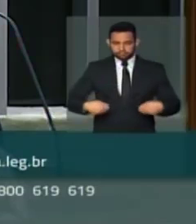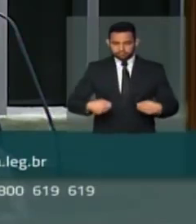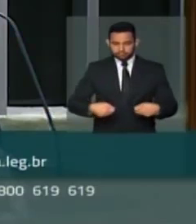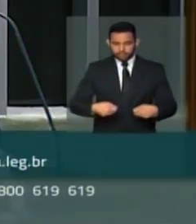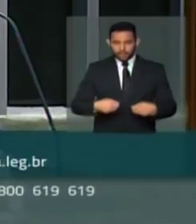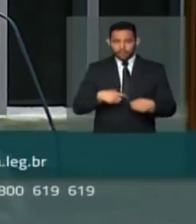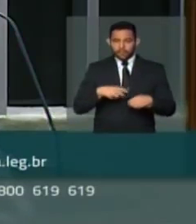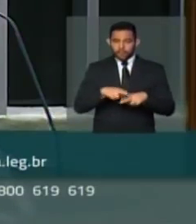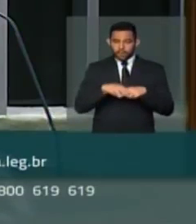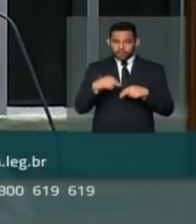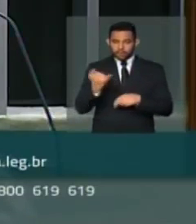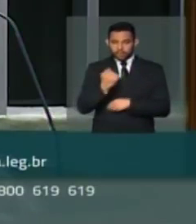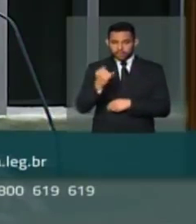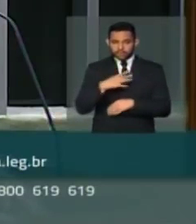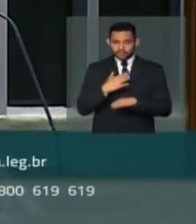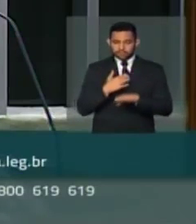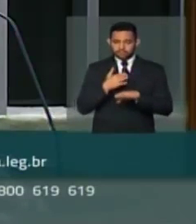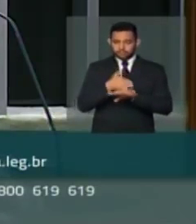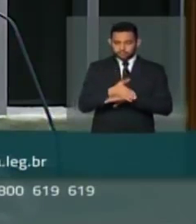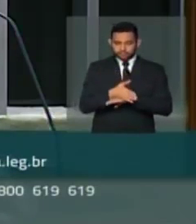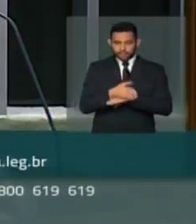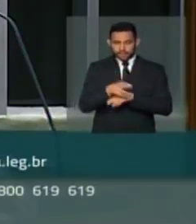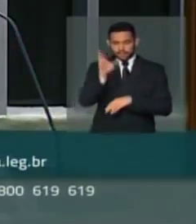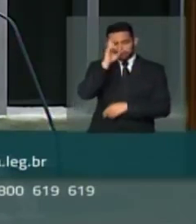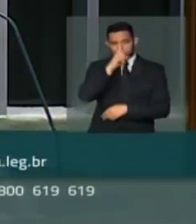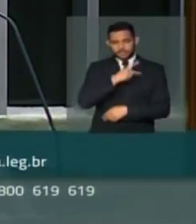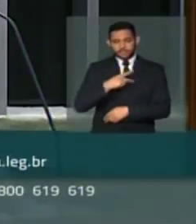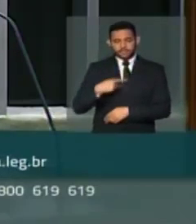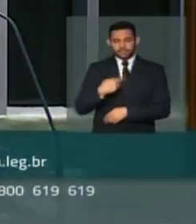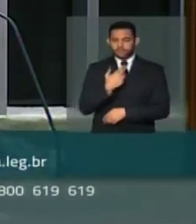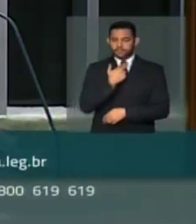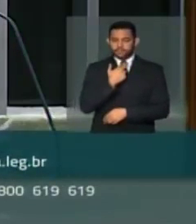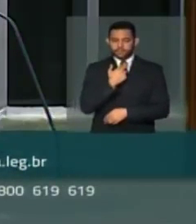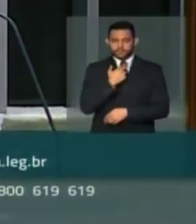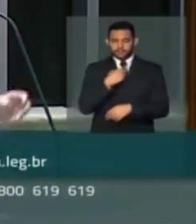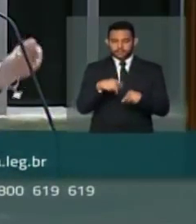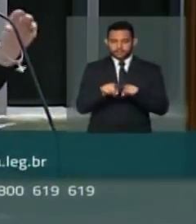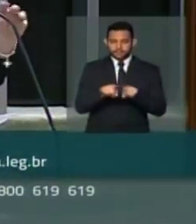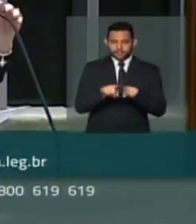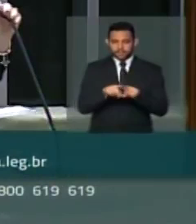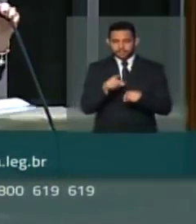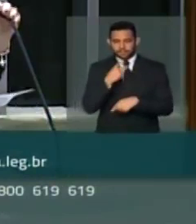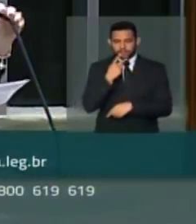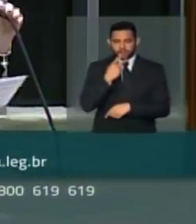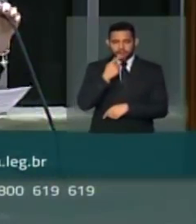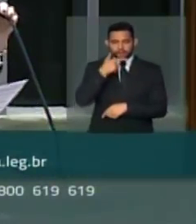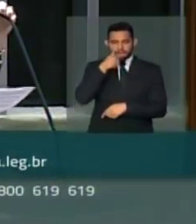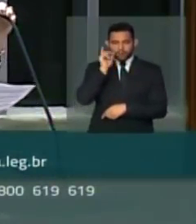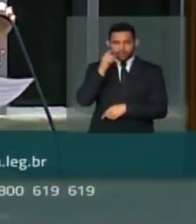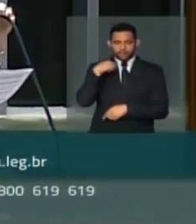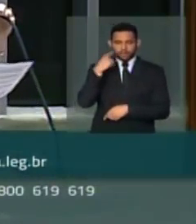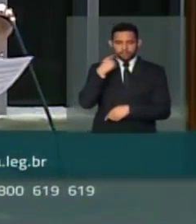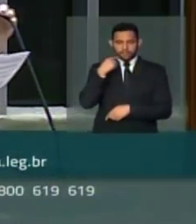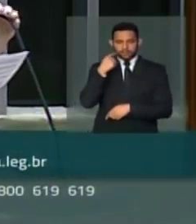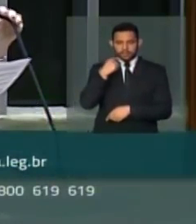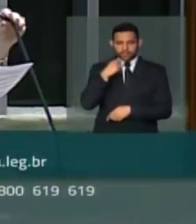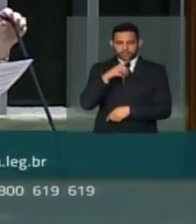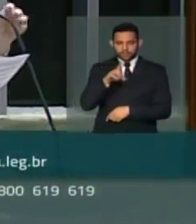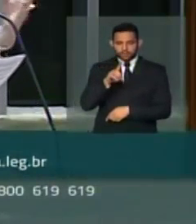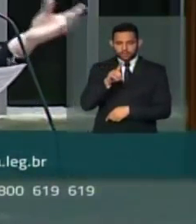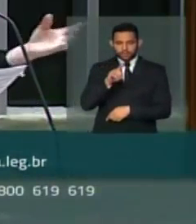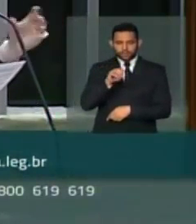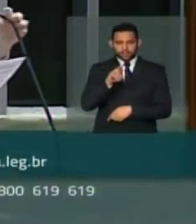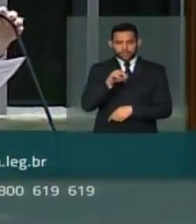é fundamental, é mais um passo. Senhor presidente, eu não poderia deixar de falar, ontem a deputada